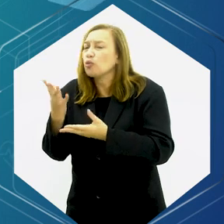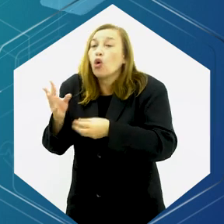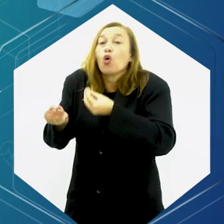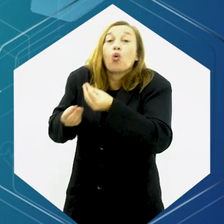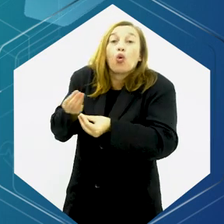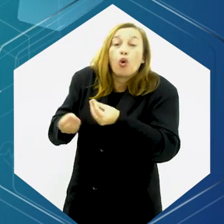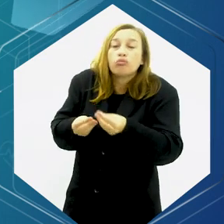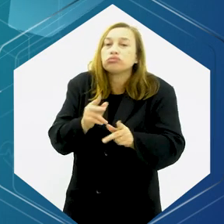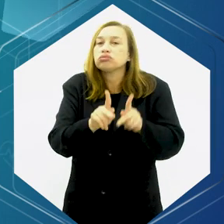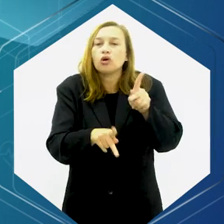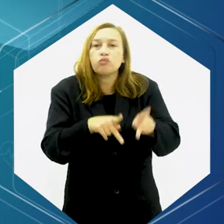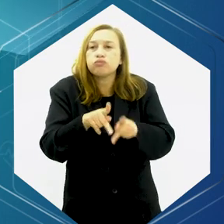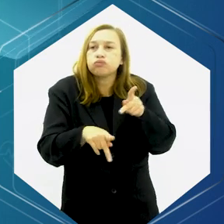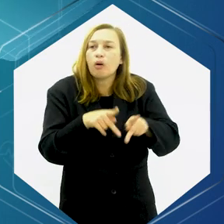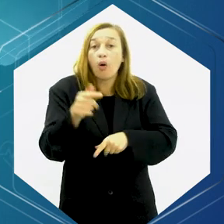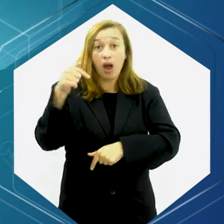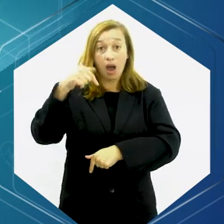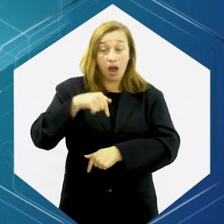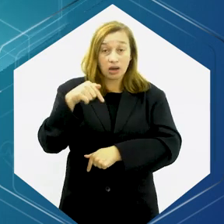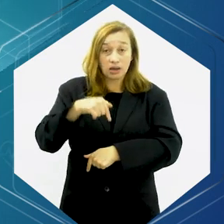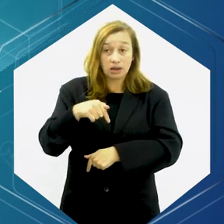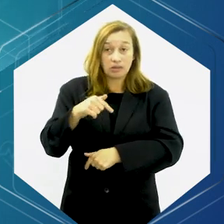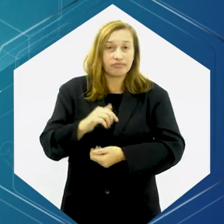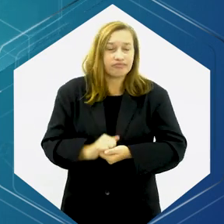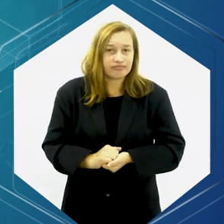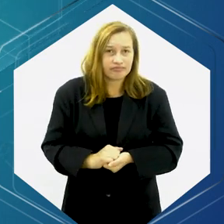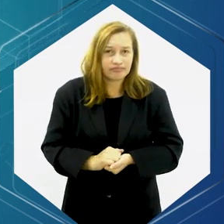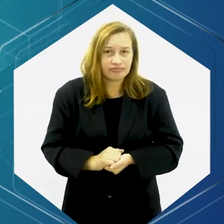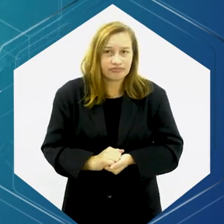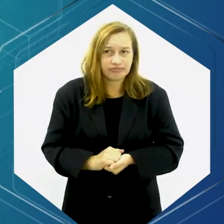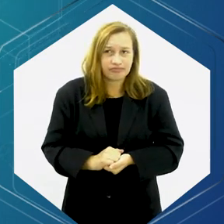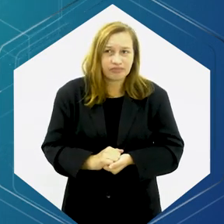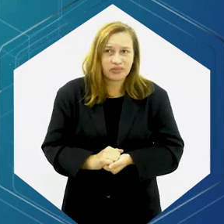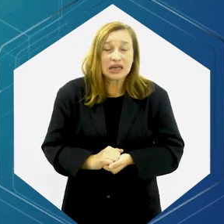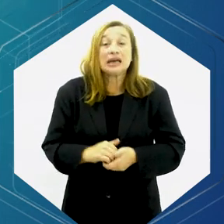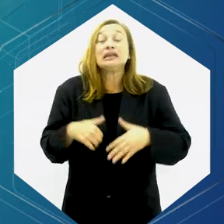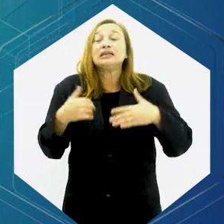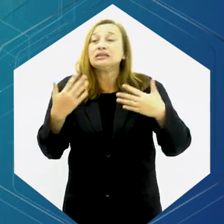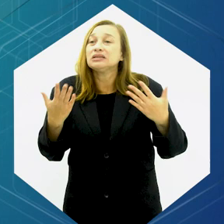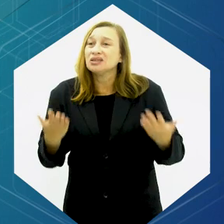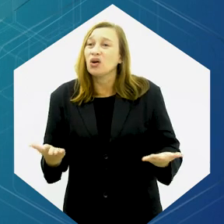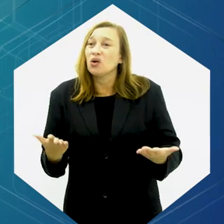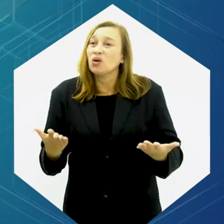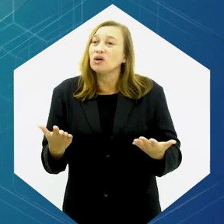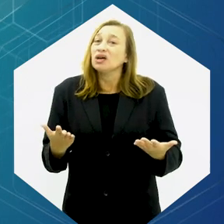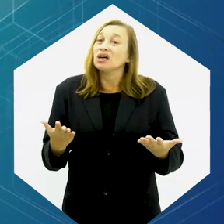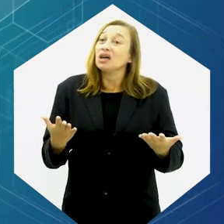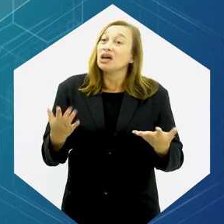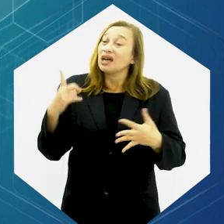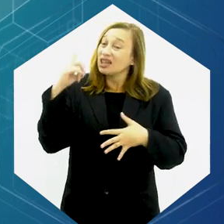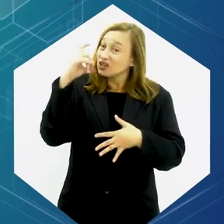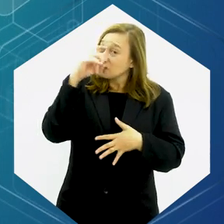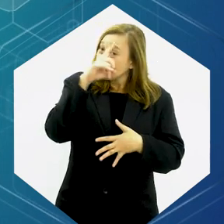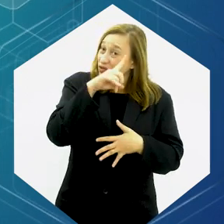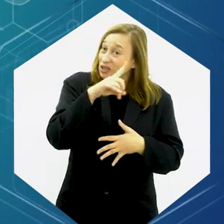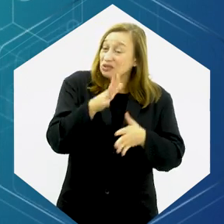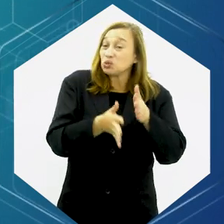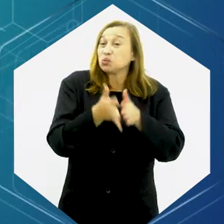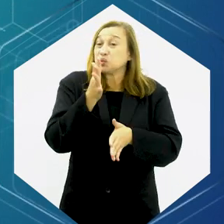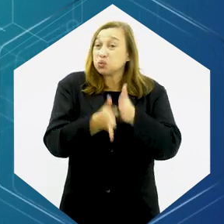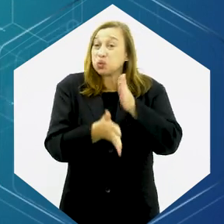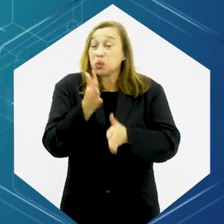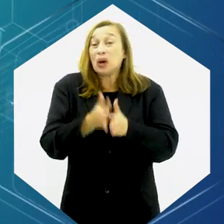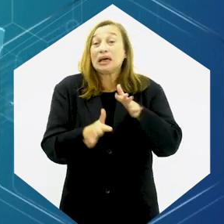tipo como que a população eh adquire esses alimentos sim então é uma uma situação bastante